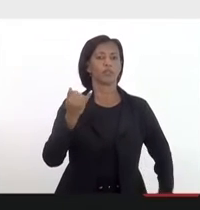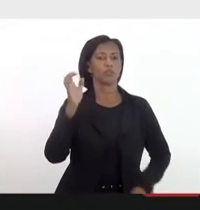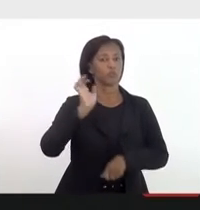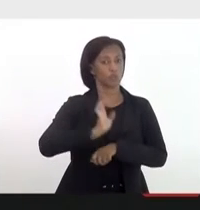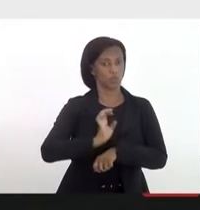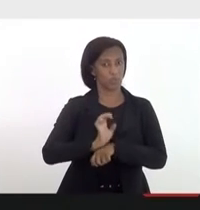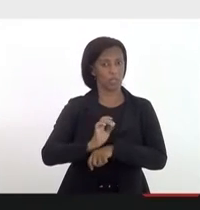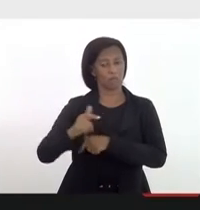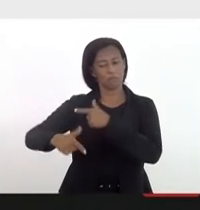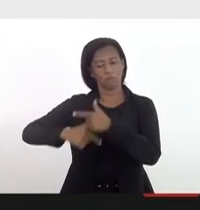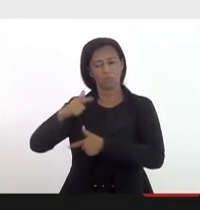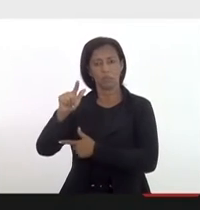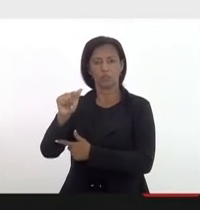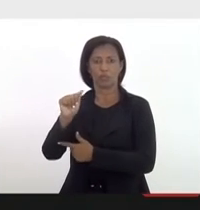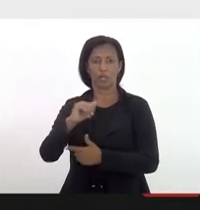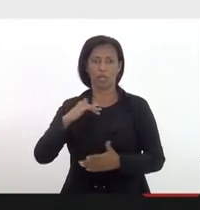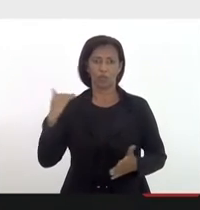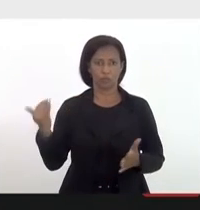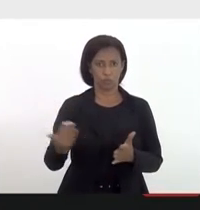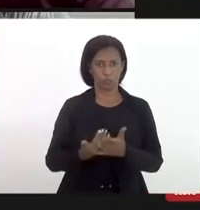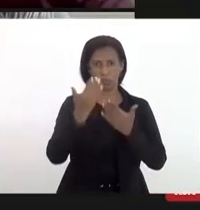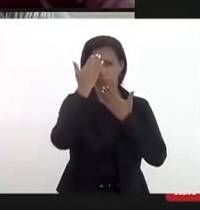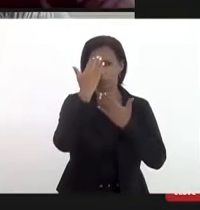mercado de gás como um todo. Muito obrigada.